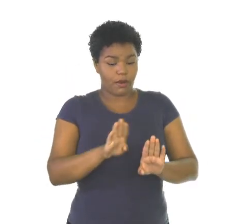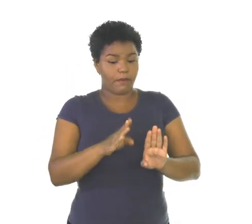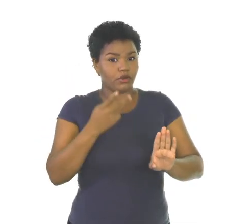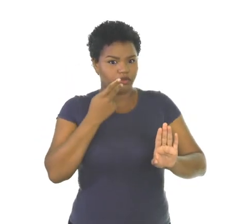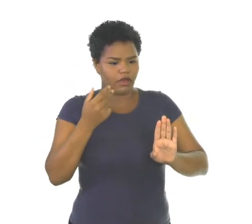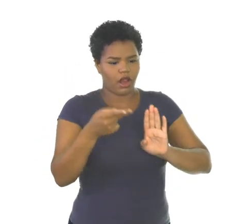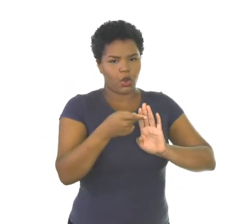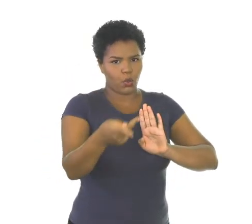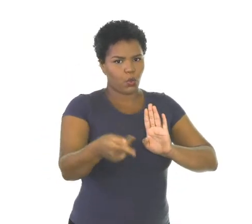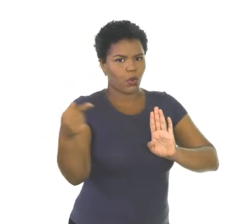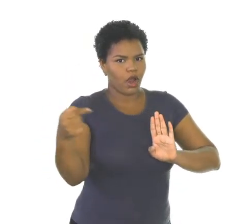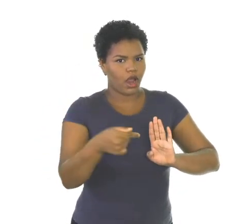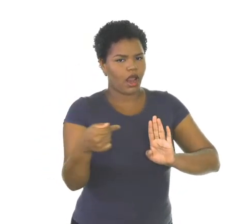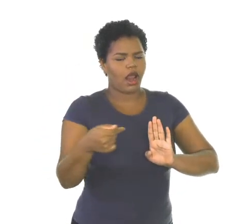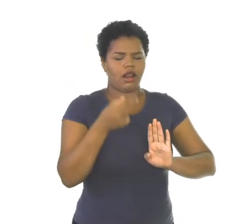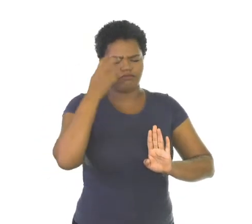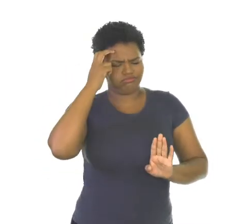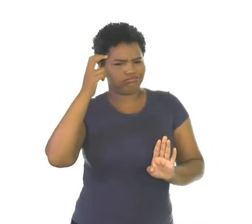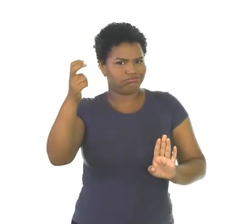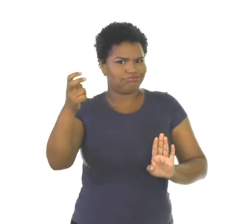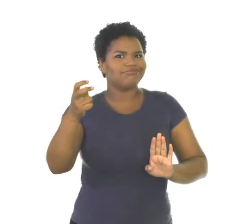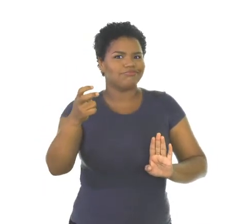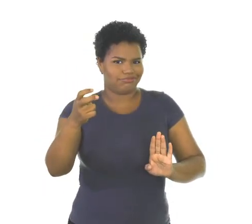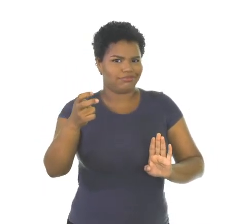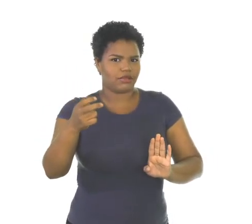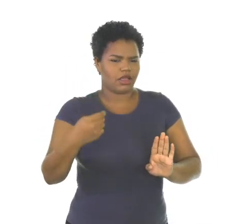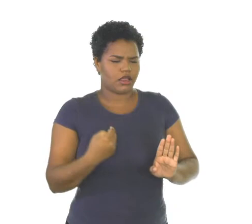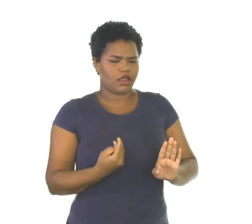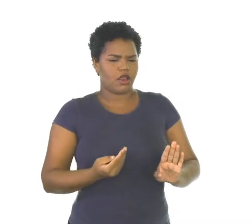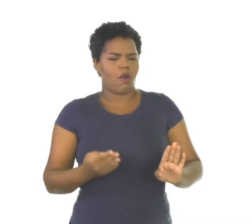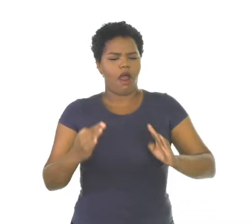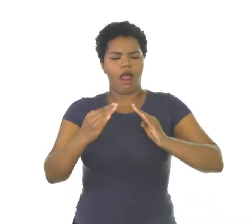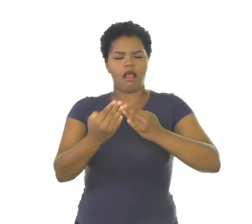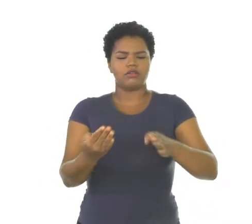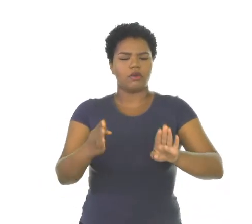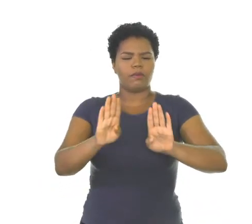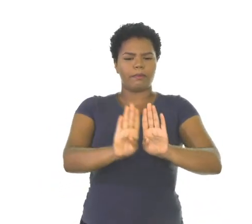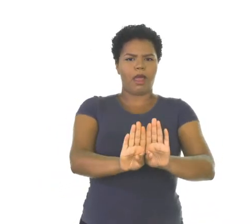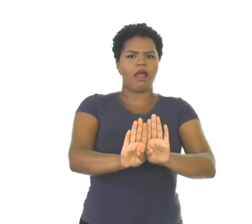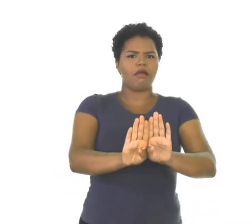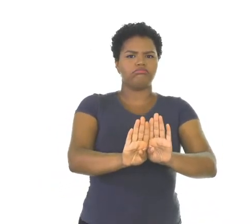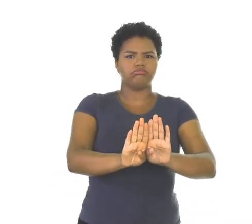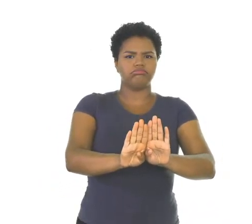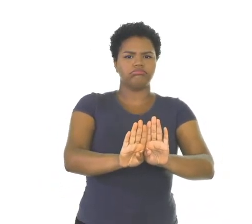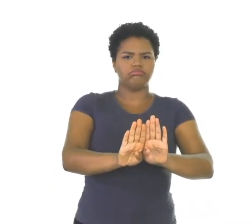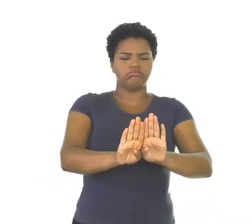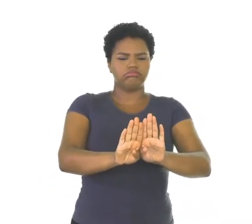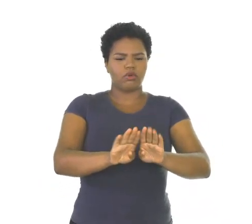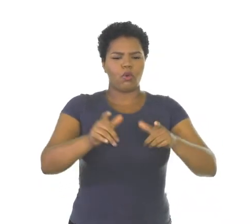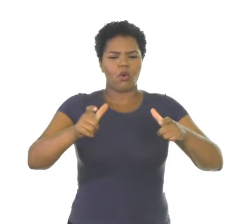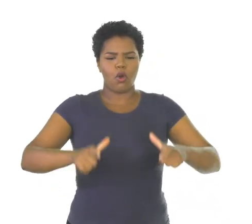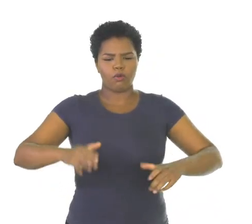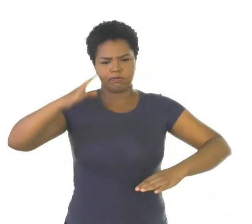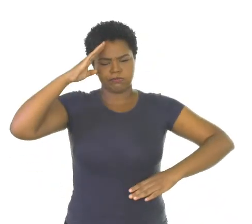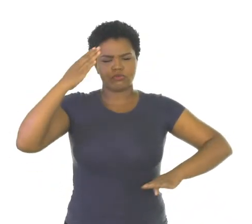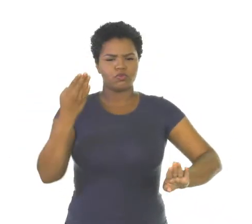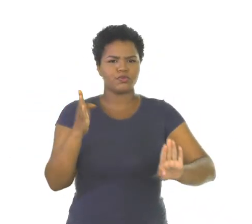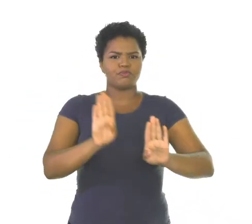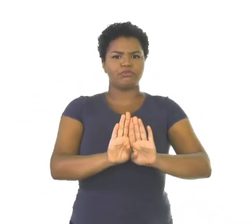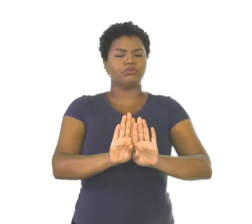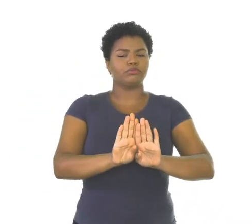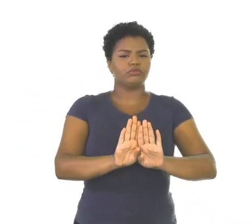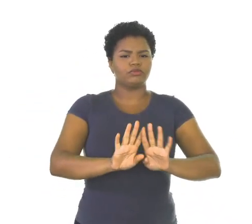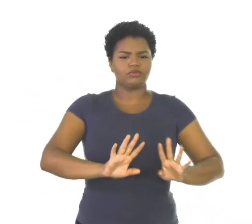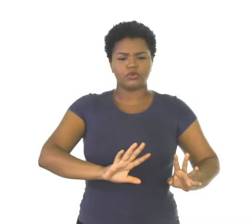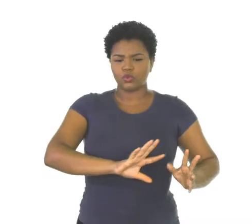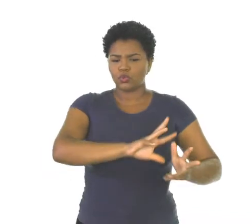muito inteligente. Eu fecho a frente da casa, fecho a frente do quartel, fecho tudo